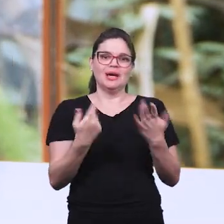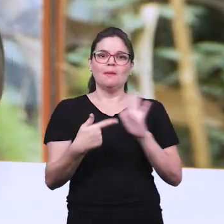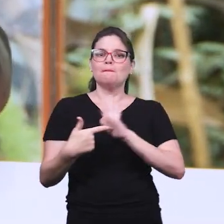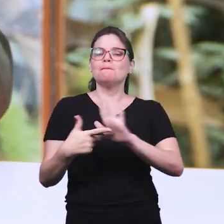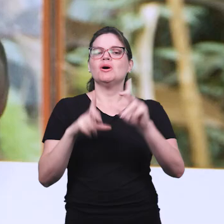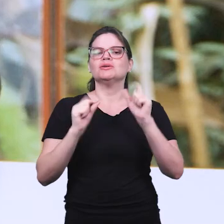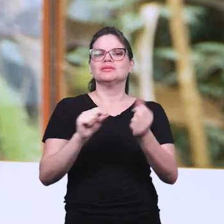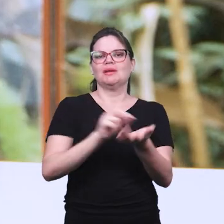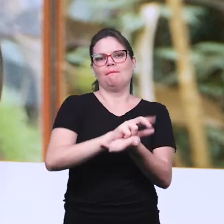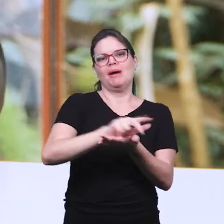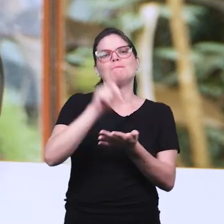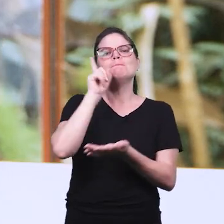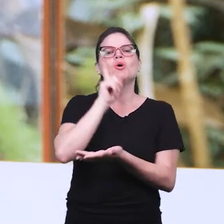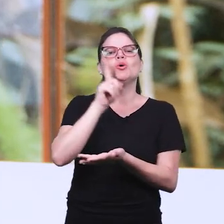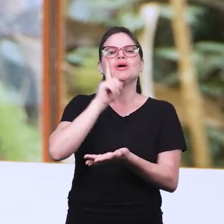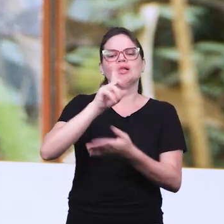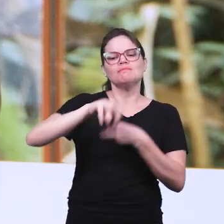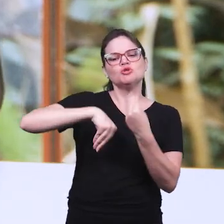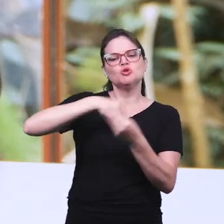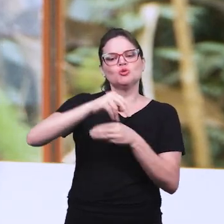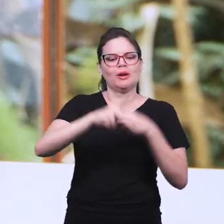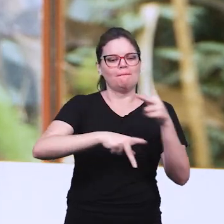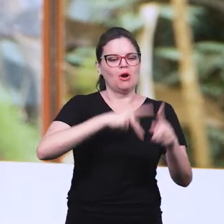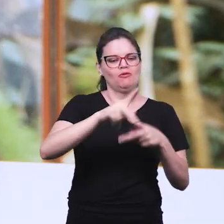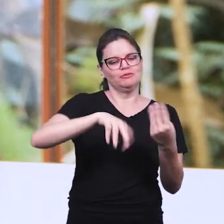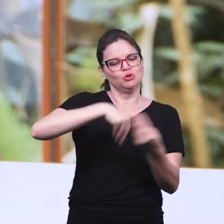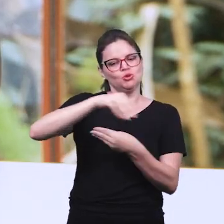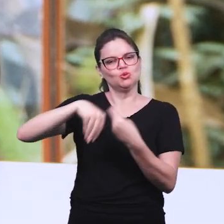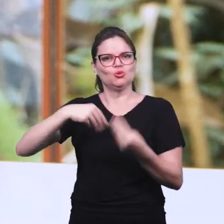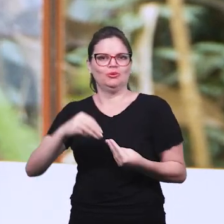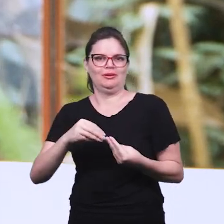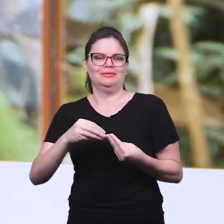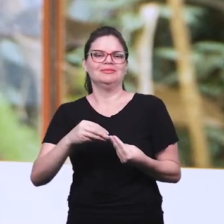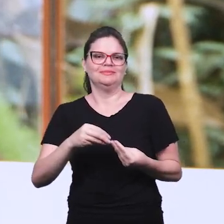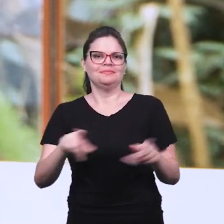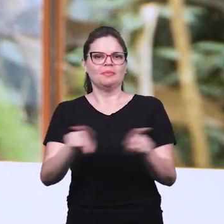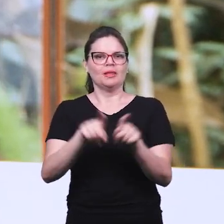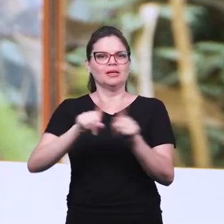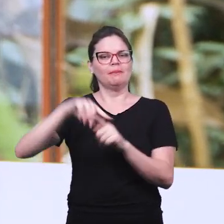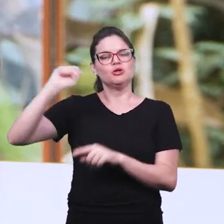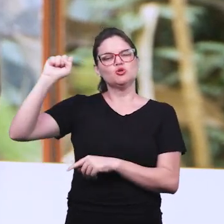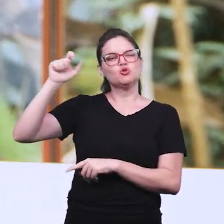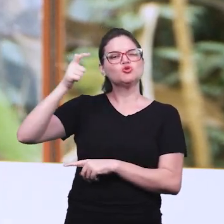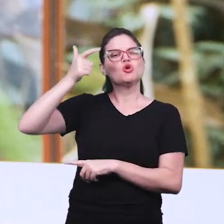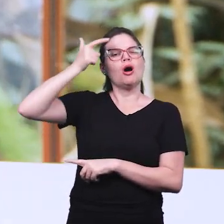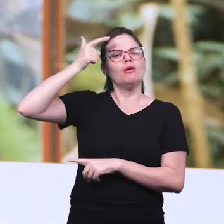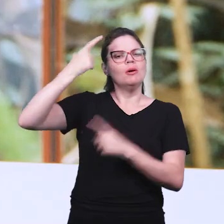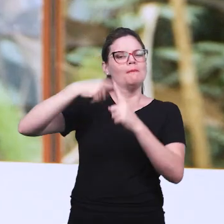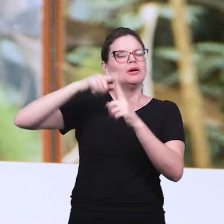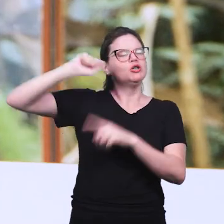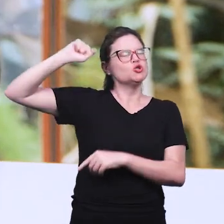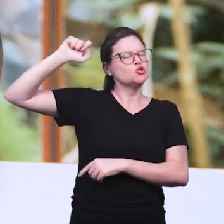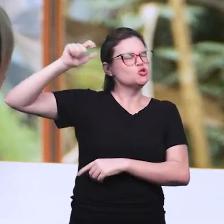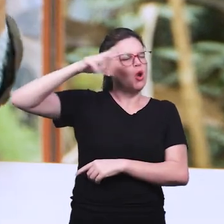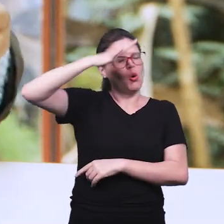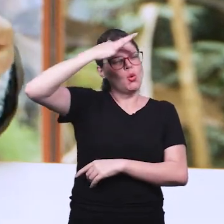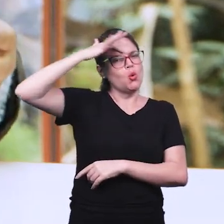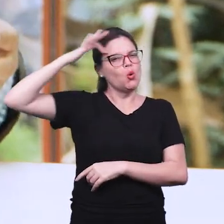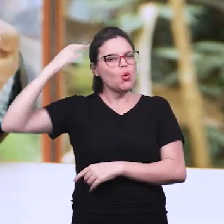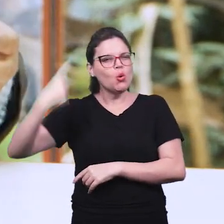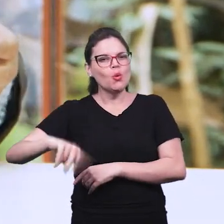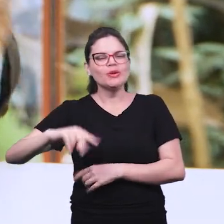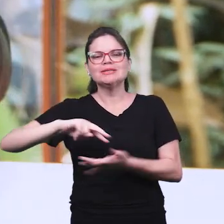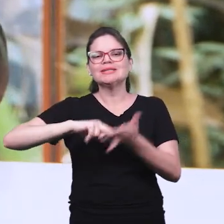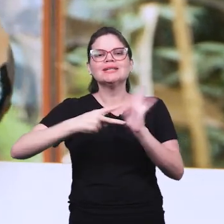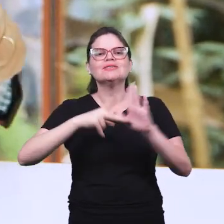de etnias, de povos diferentes, e o sol resplandeceu. Por um aspecto, as lutas que vieram, mas por outro, a revelação de